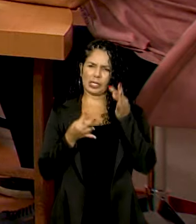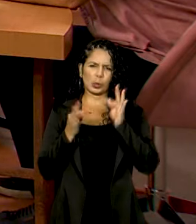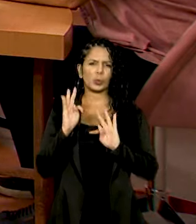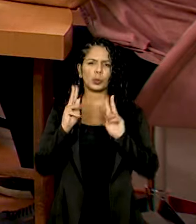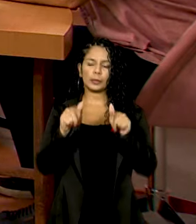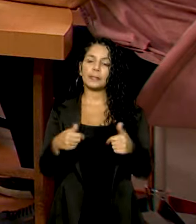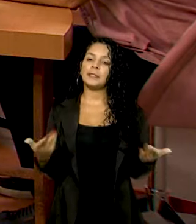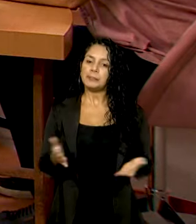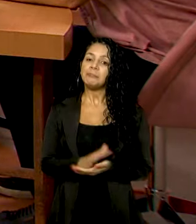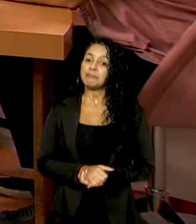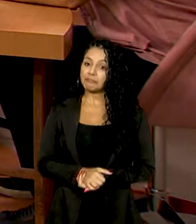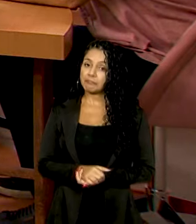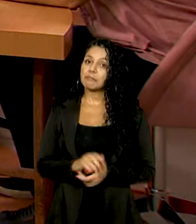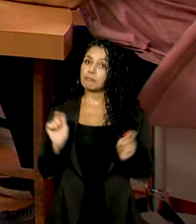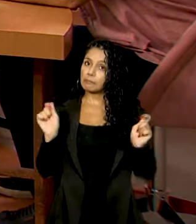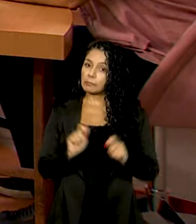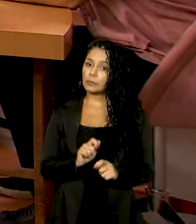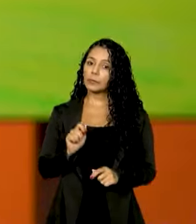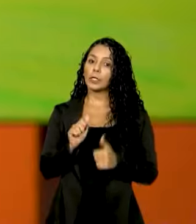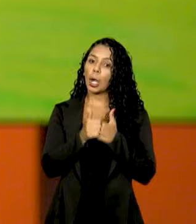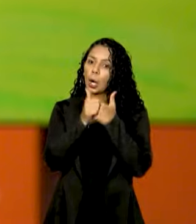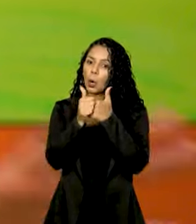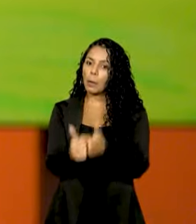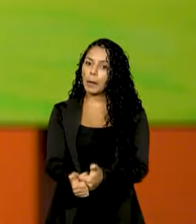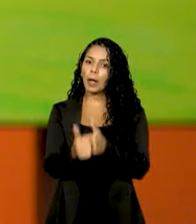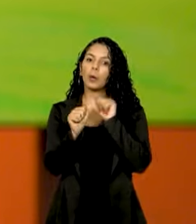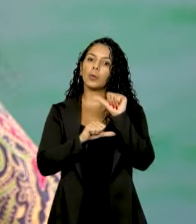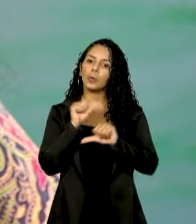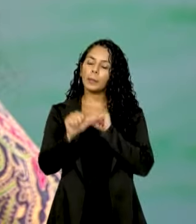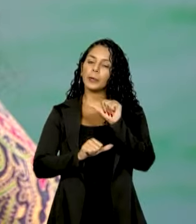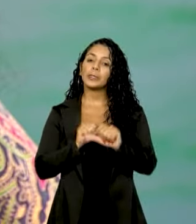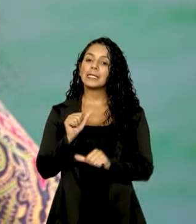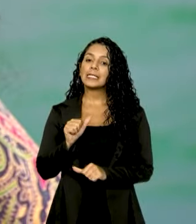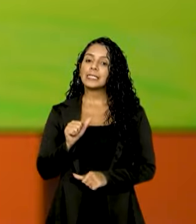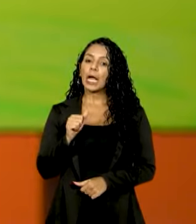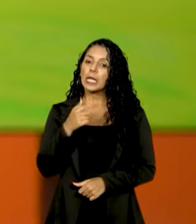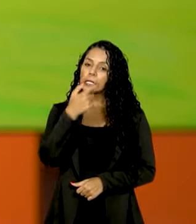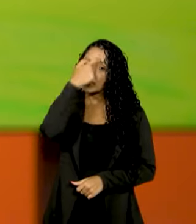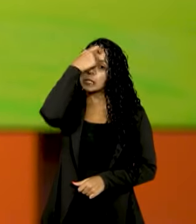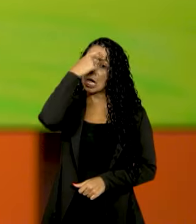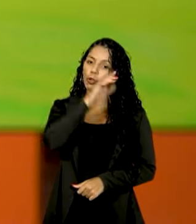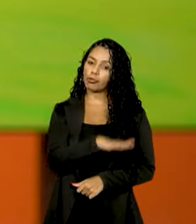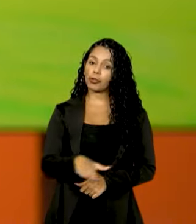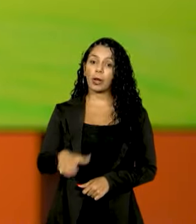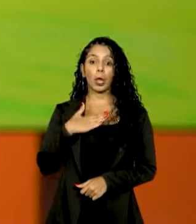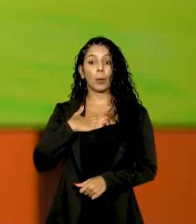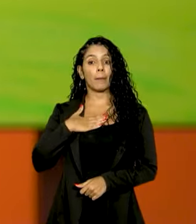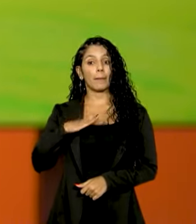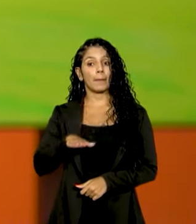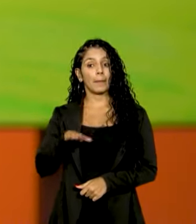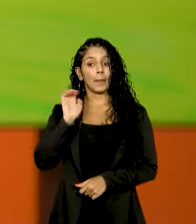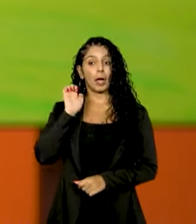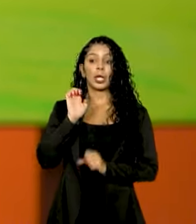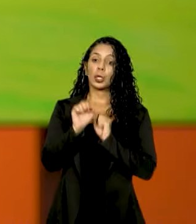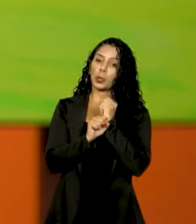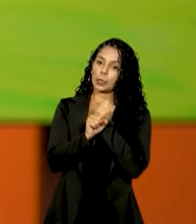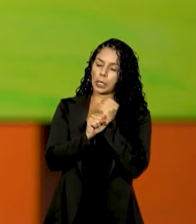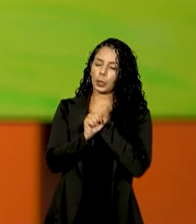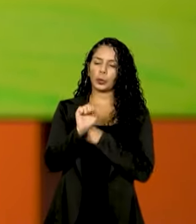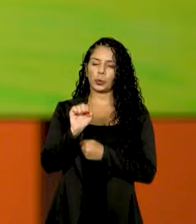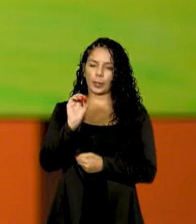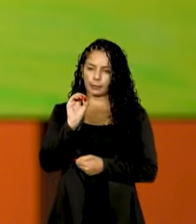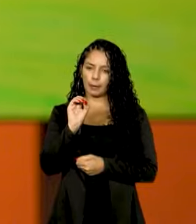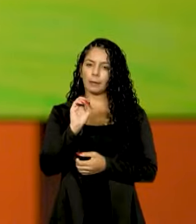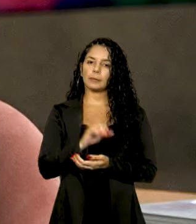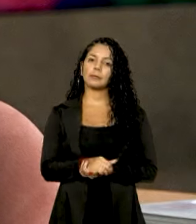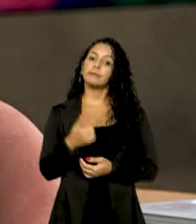São. Eu pude acompanhar a mudança, assim, do temperamento infantil, porque eu fui mãe nessa época, dos anos 80 eu fui mãe.